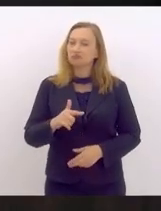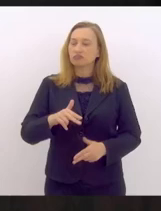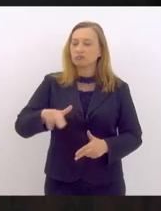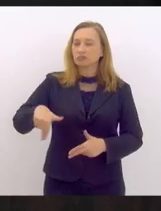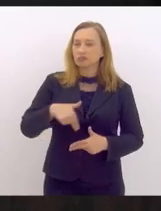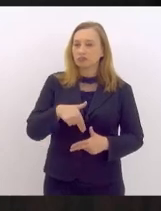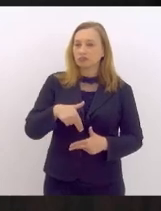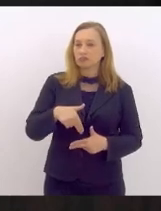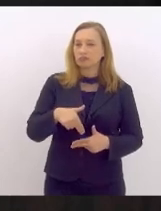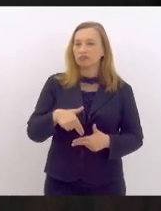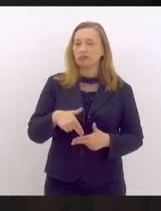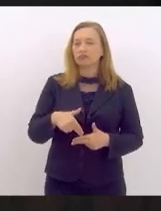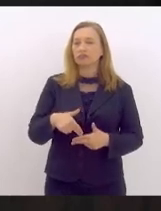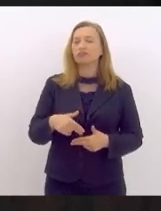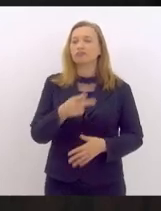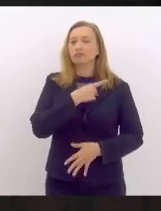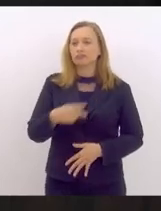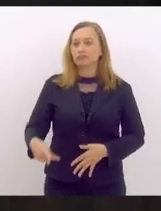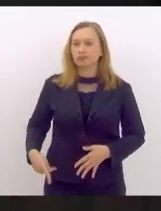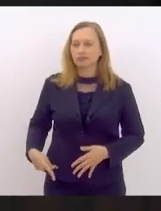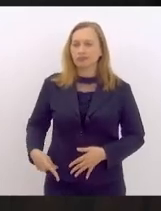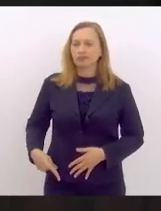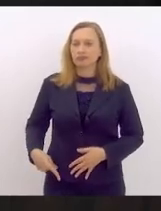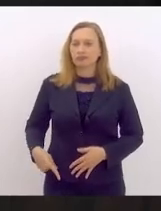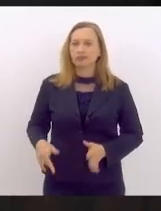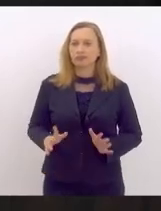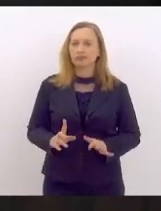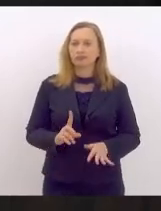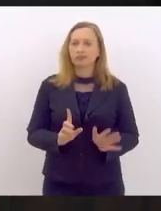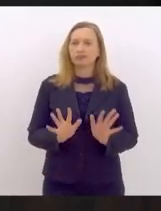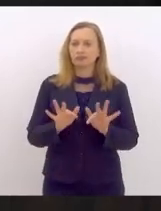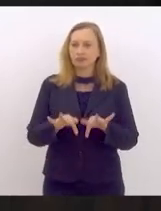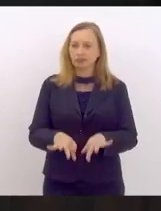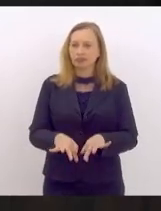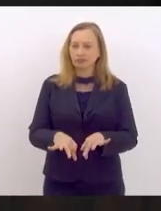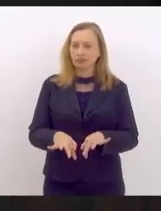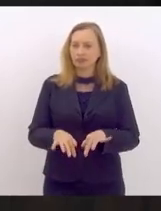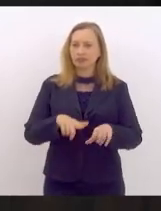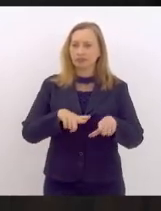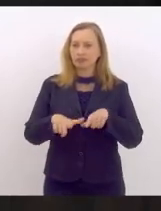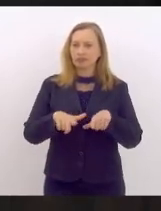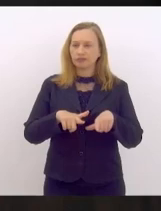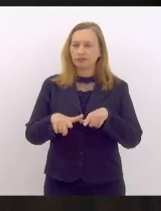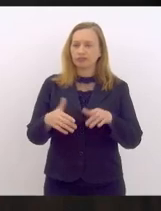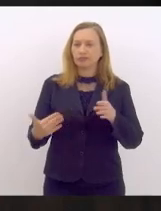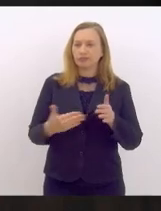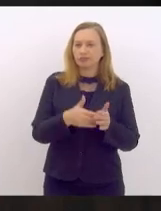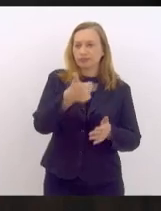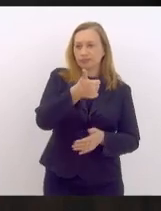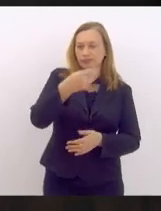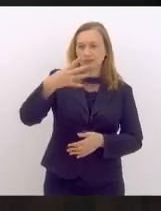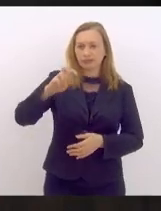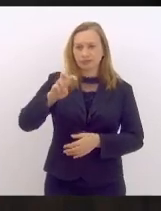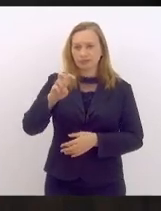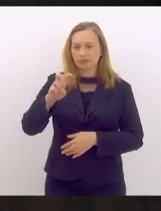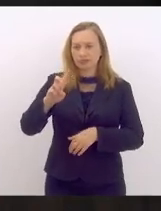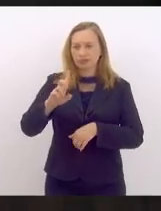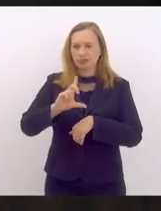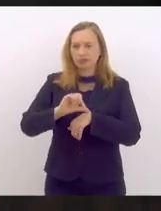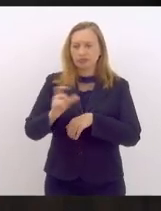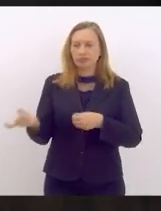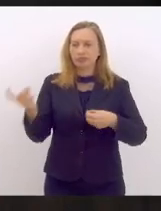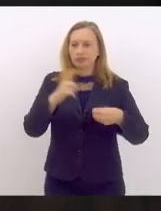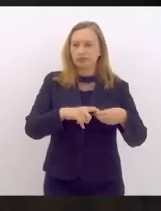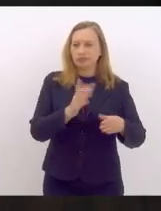havendo mais oradores inscritos a presidência suspende os trabalhos até às 15horas quando